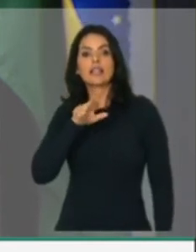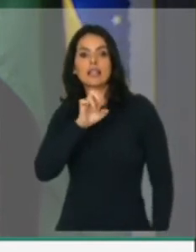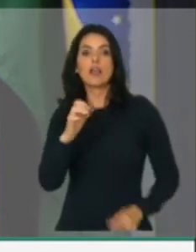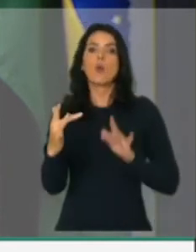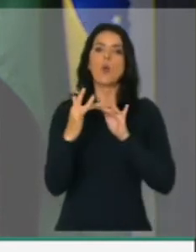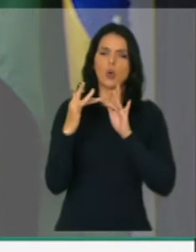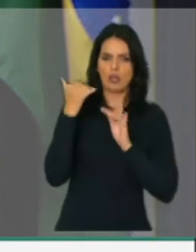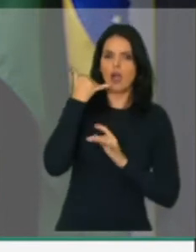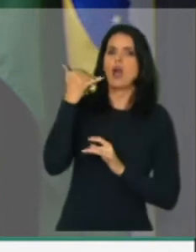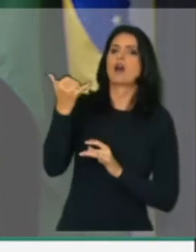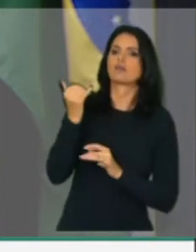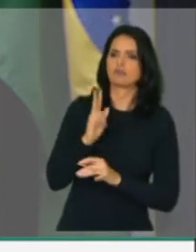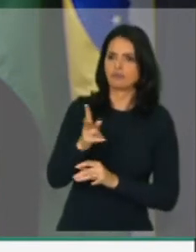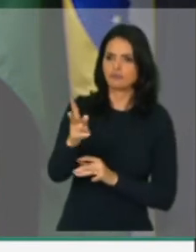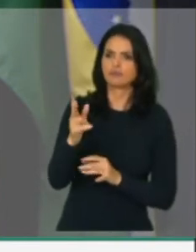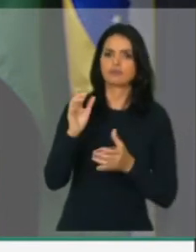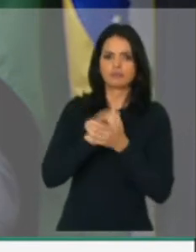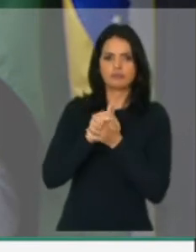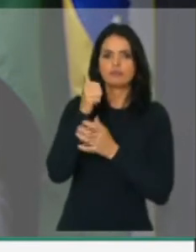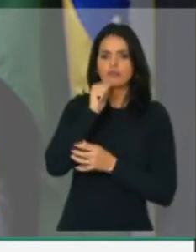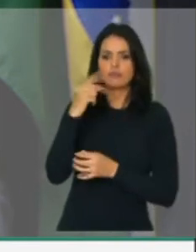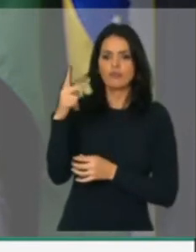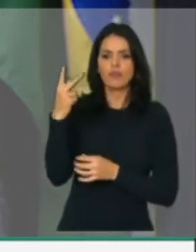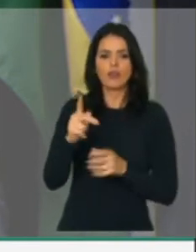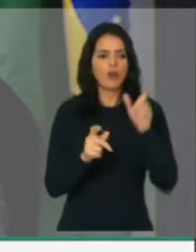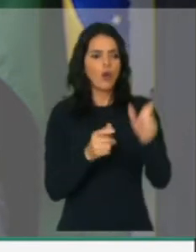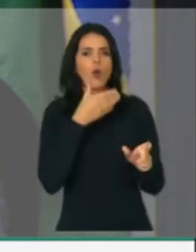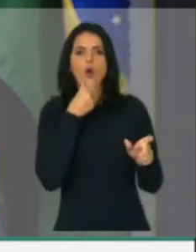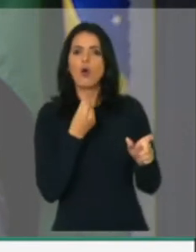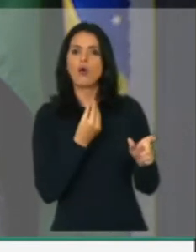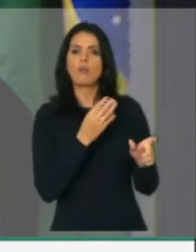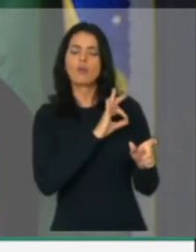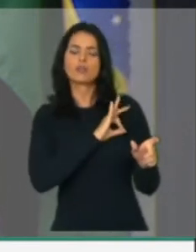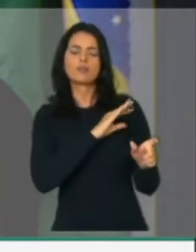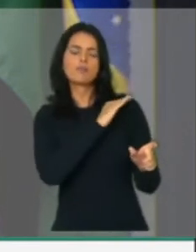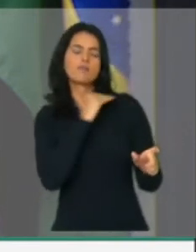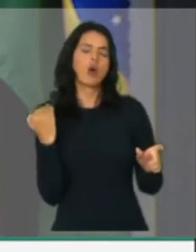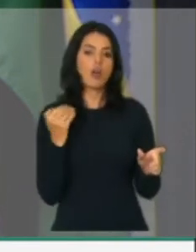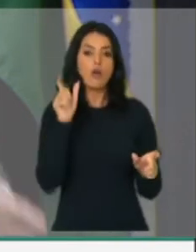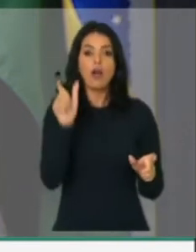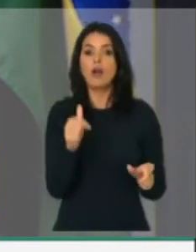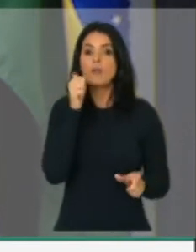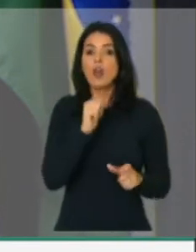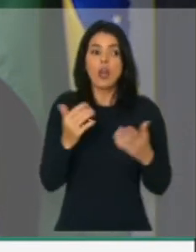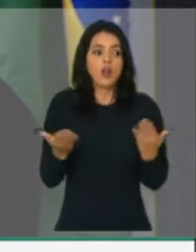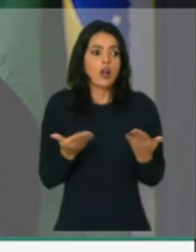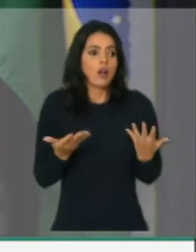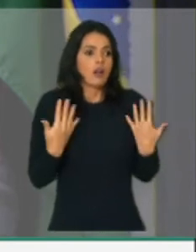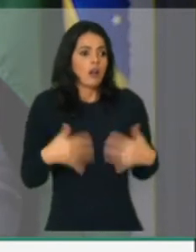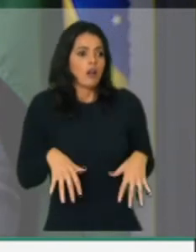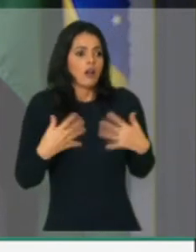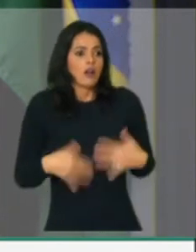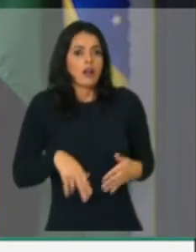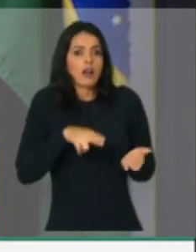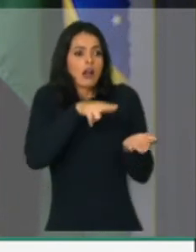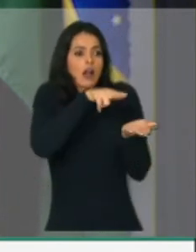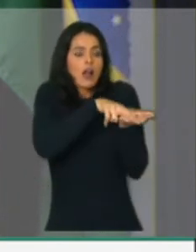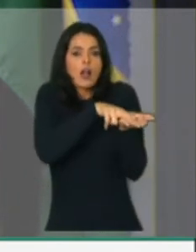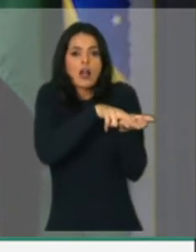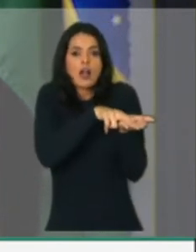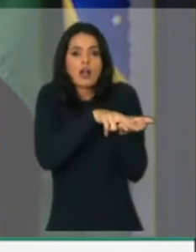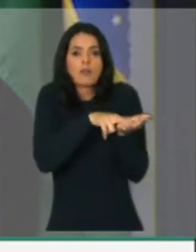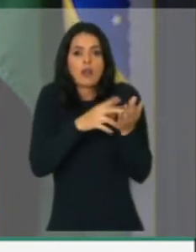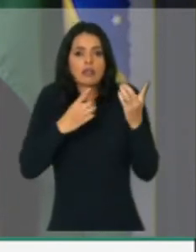o contato com ela sua esposa sem o seu companheiro ela fica agora de cama